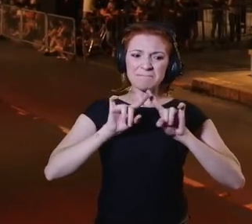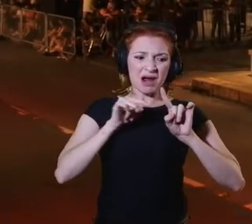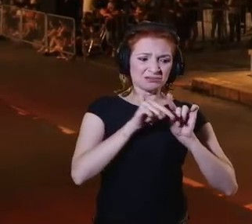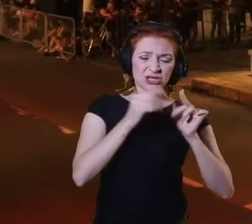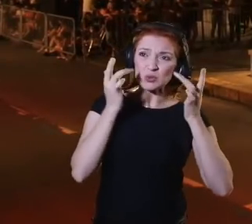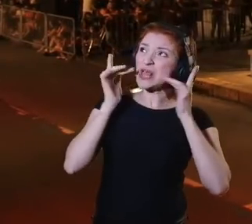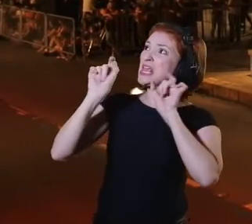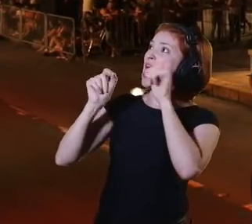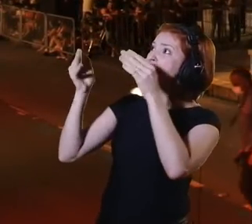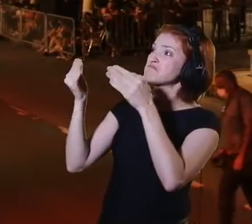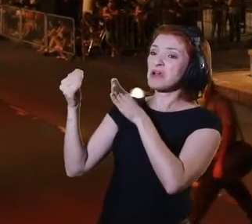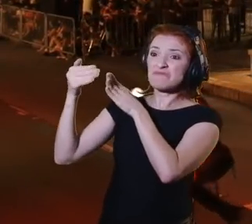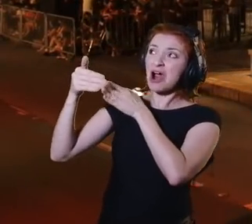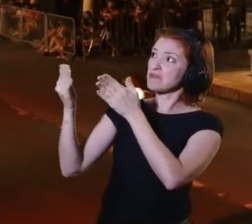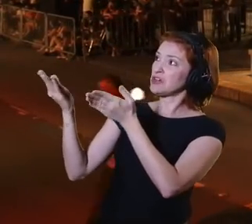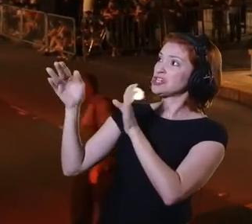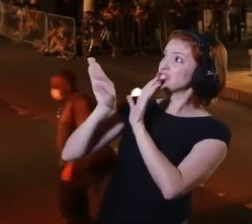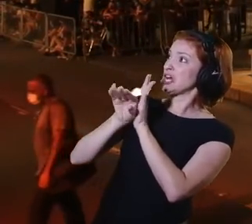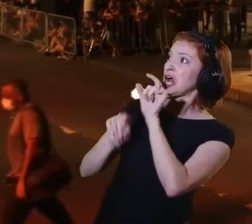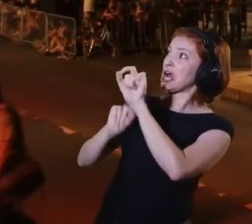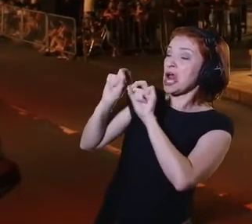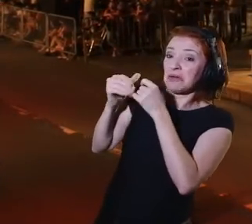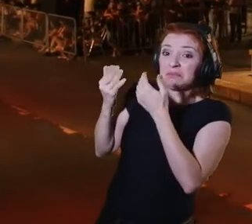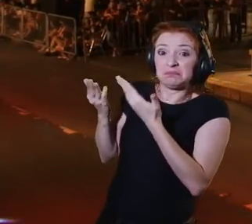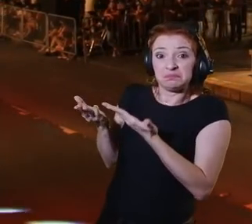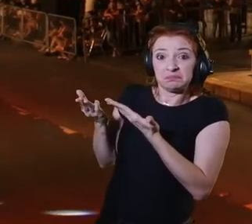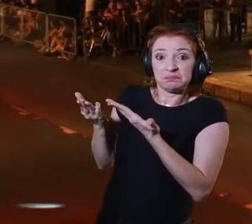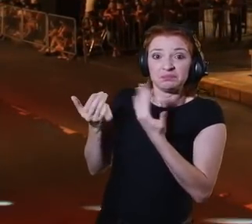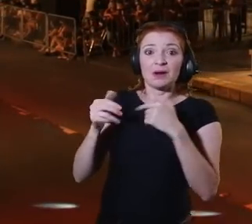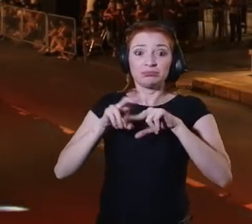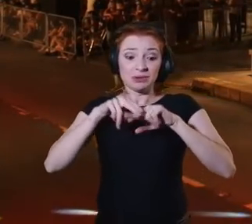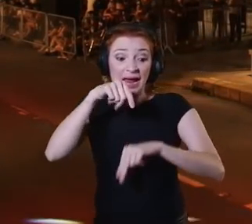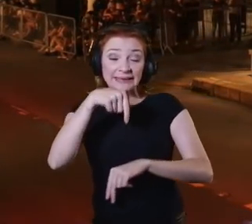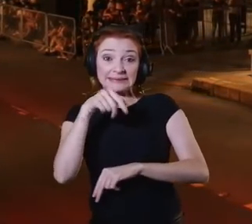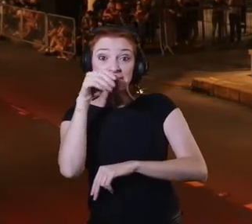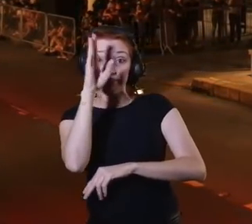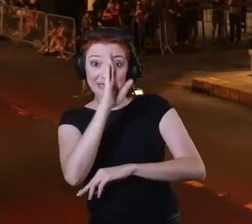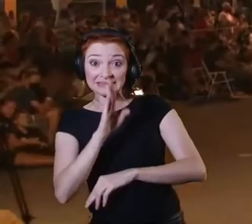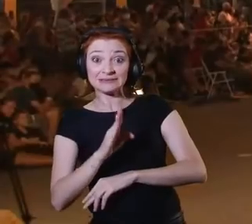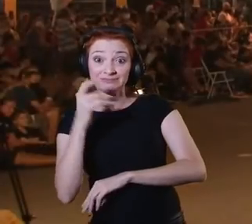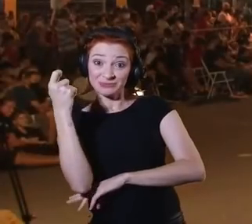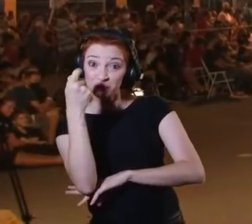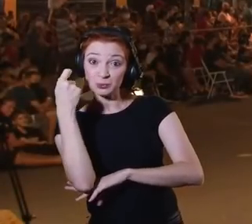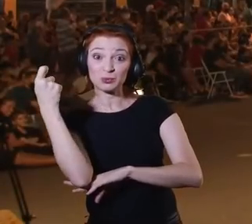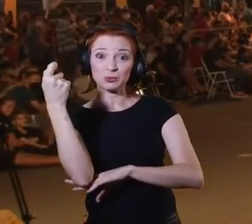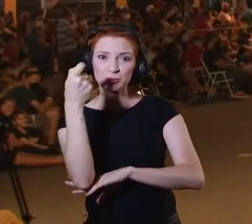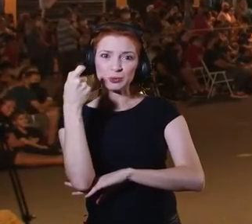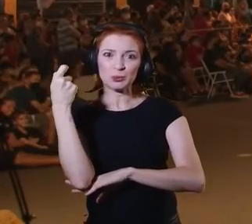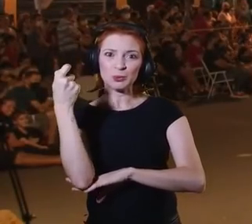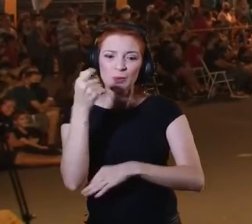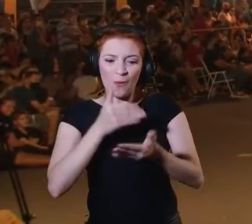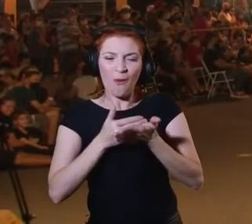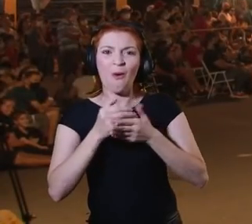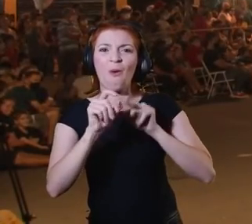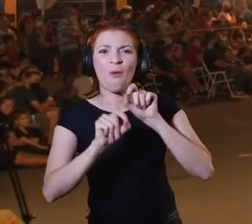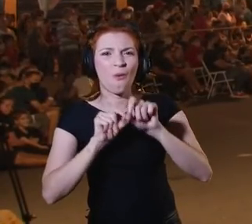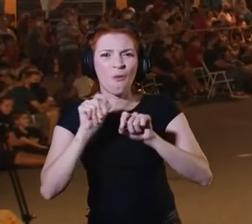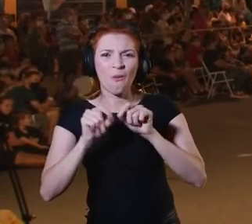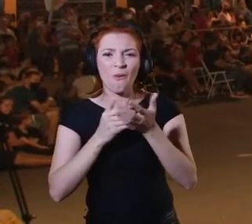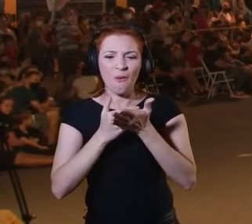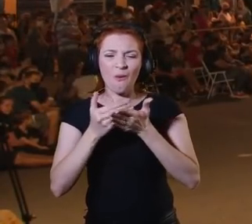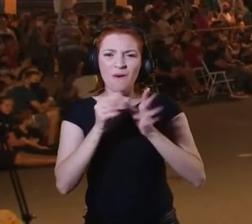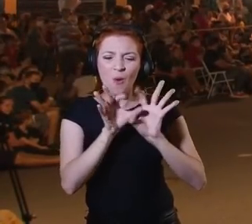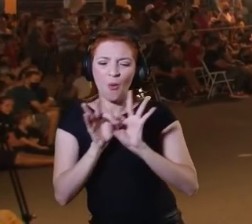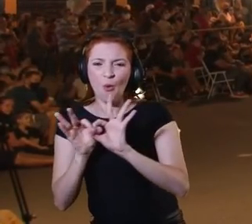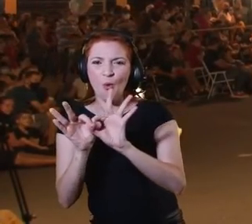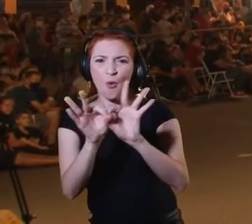recebendo. A terra gaúcha, no Brasil e assim por diante, formava a união